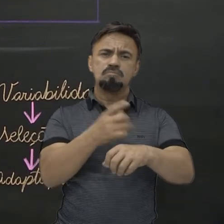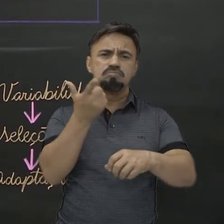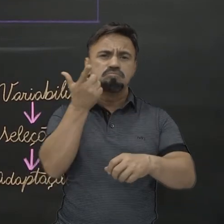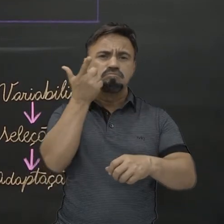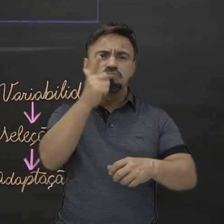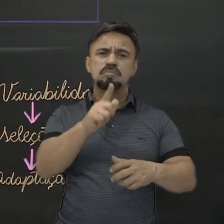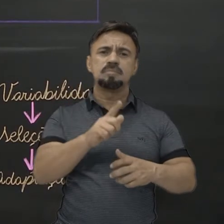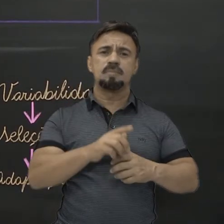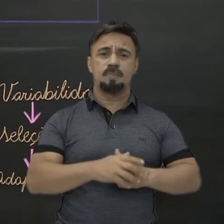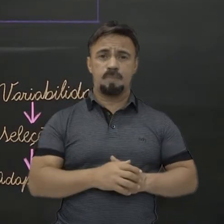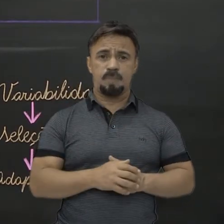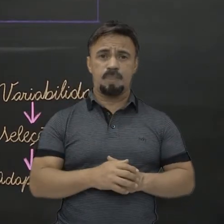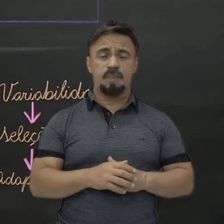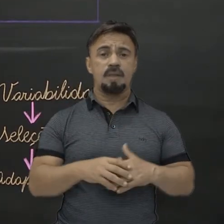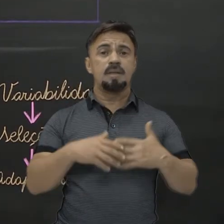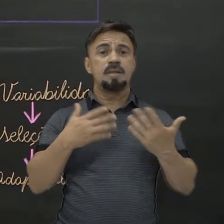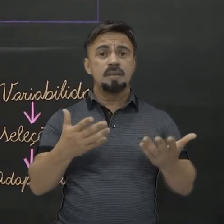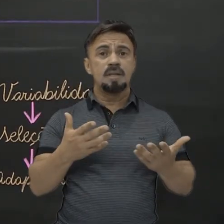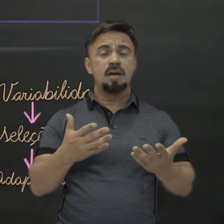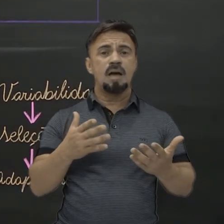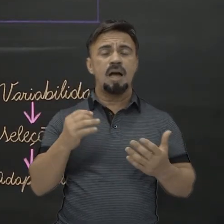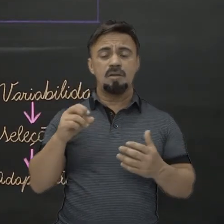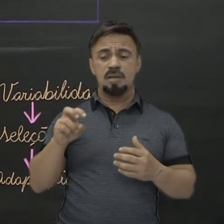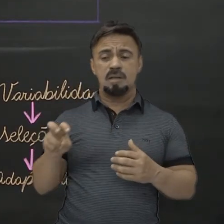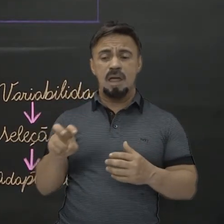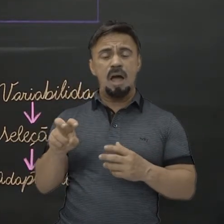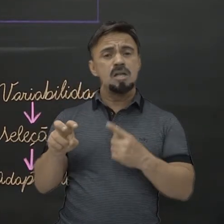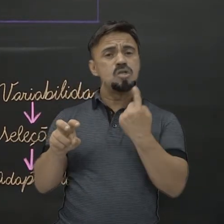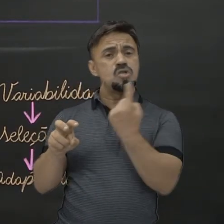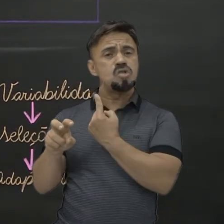alimentação. Então, as que ficaram isoladas na ilha,